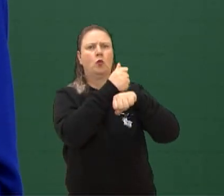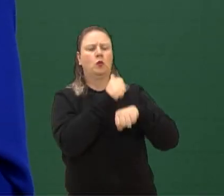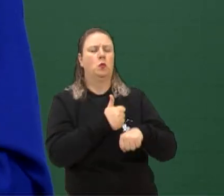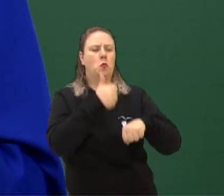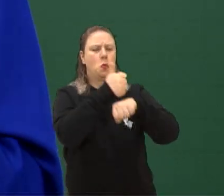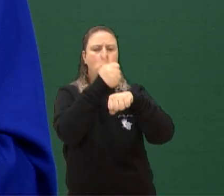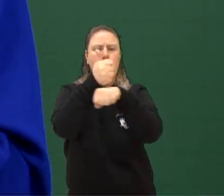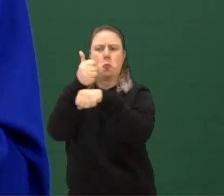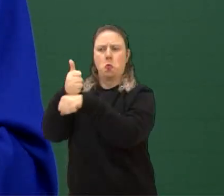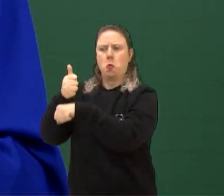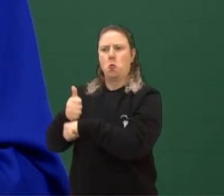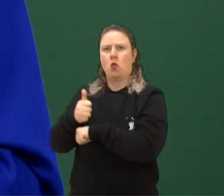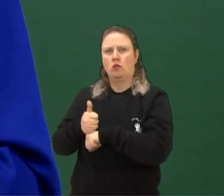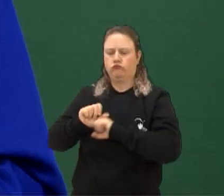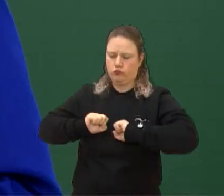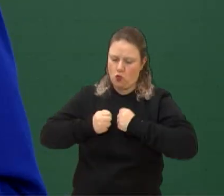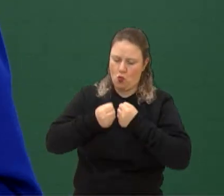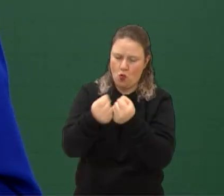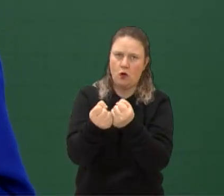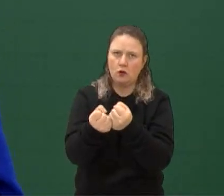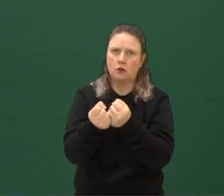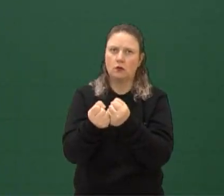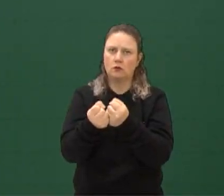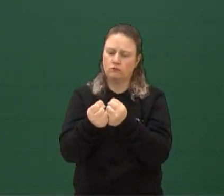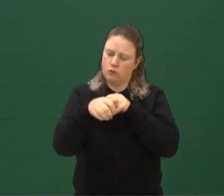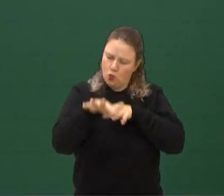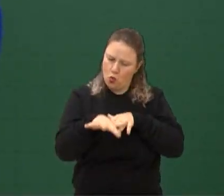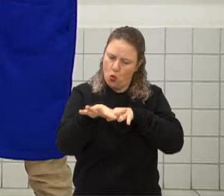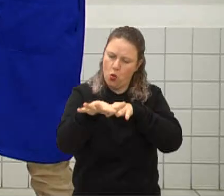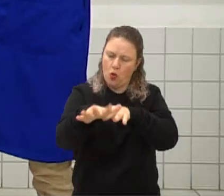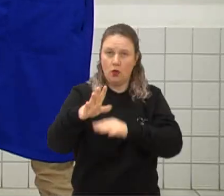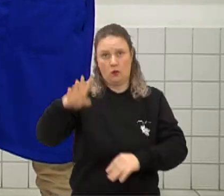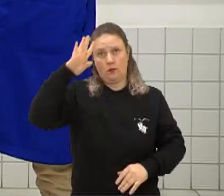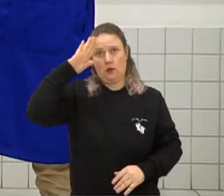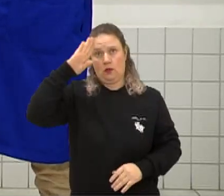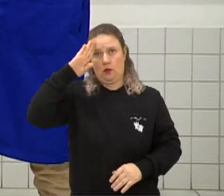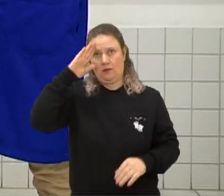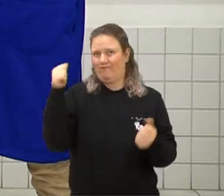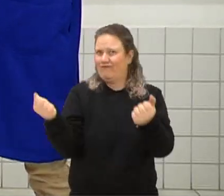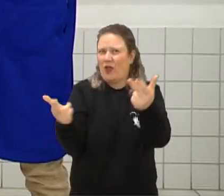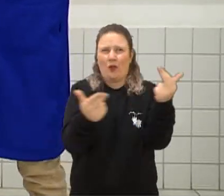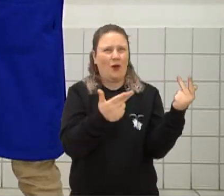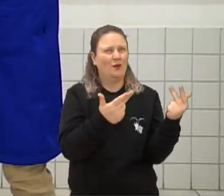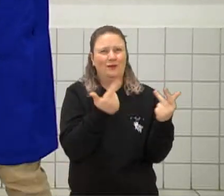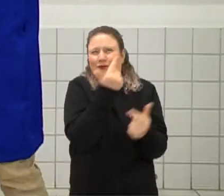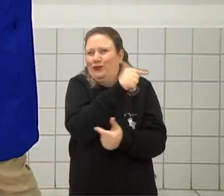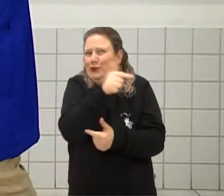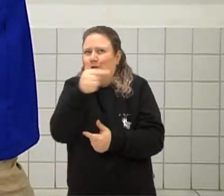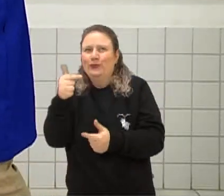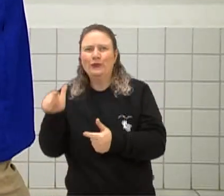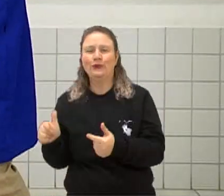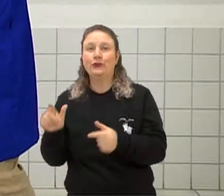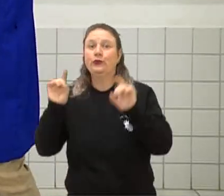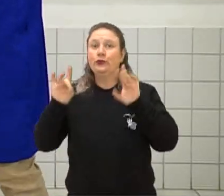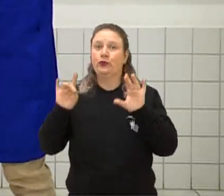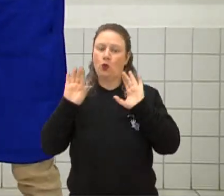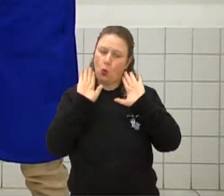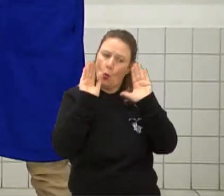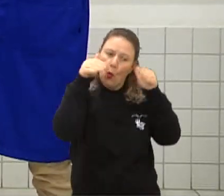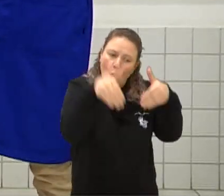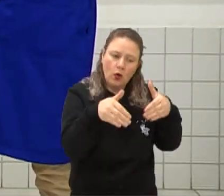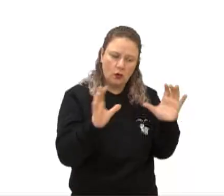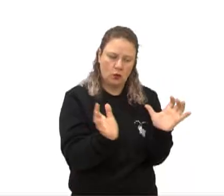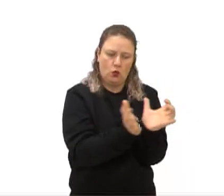os espartanos, que eram aqueles que se dedicavam à vida militar. Então também não era uma igualdade para todo mundo, não. Era só para uma classe